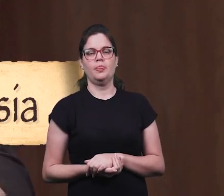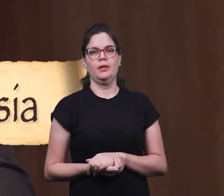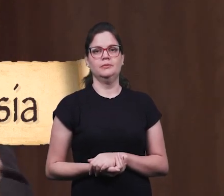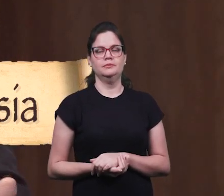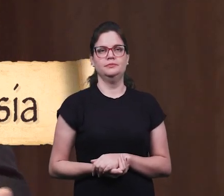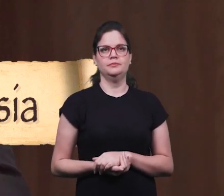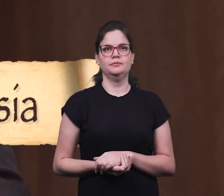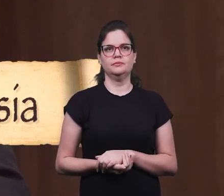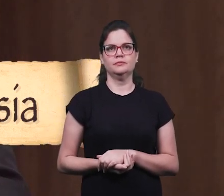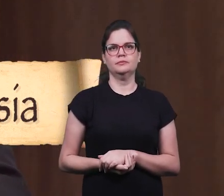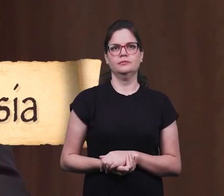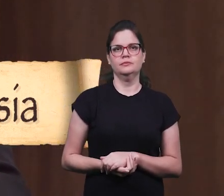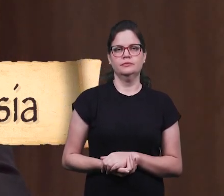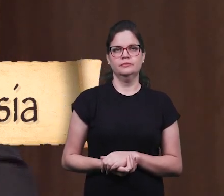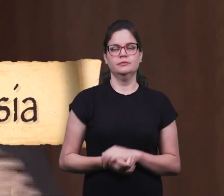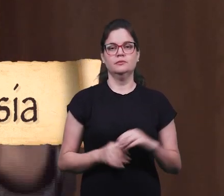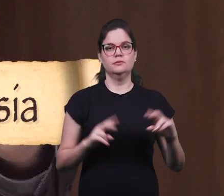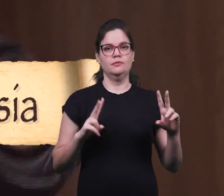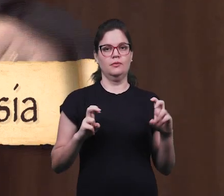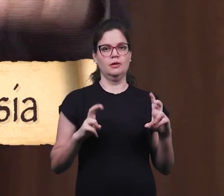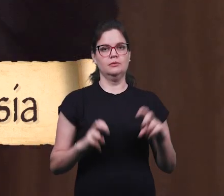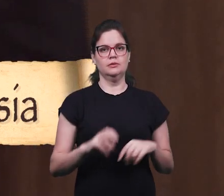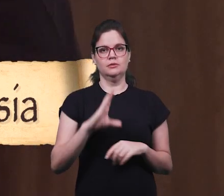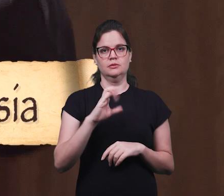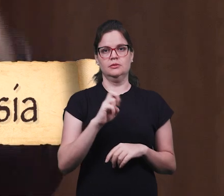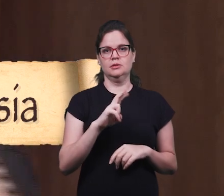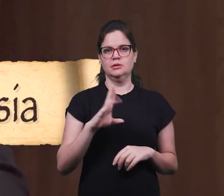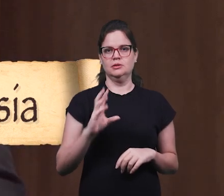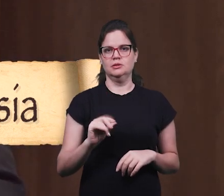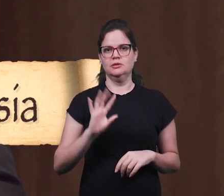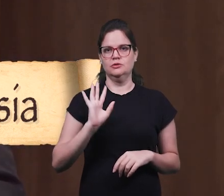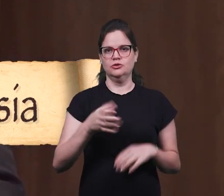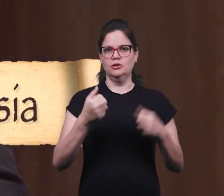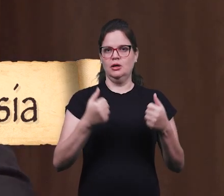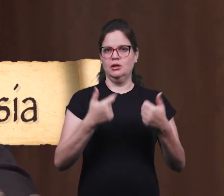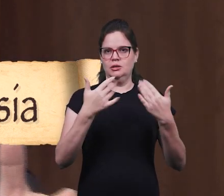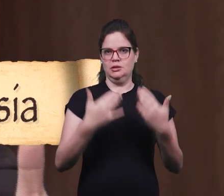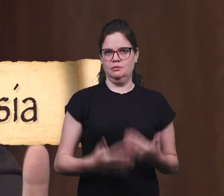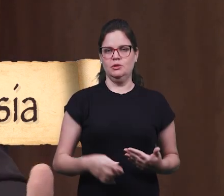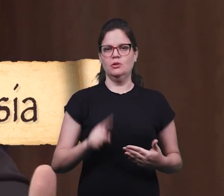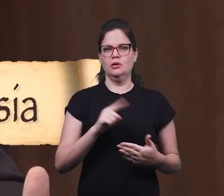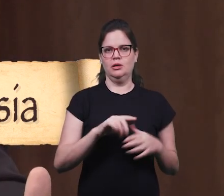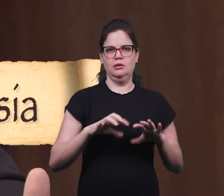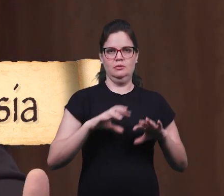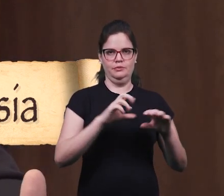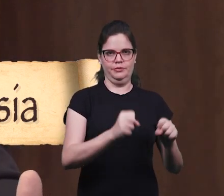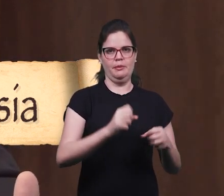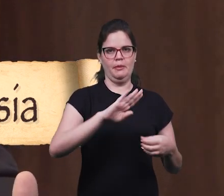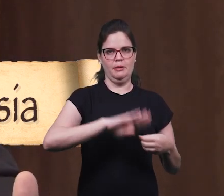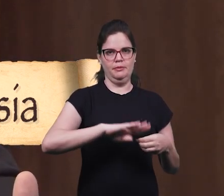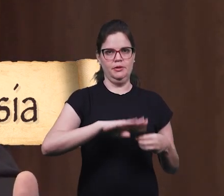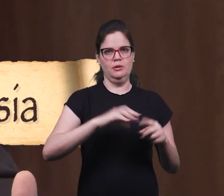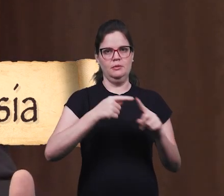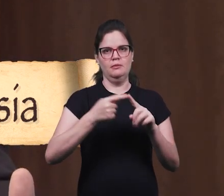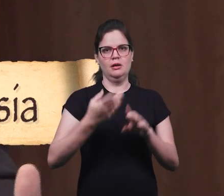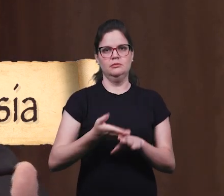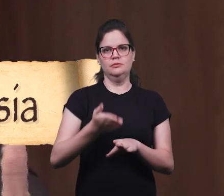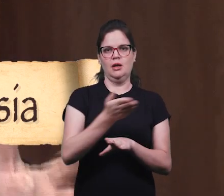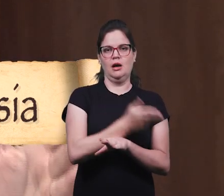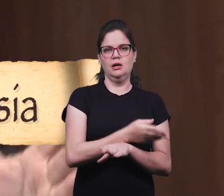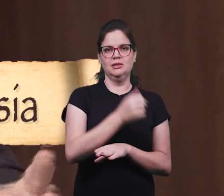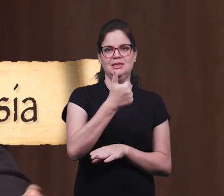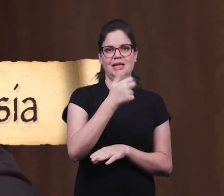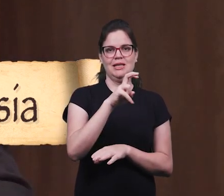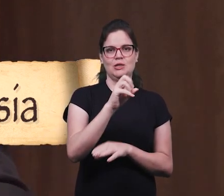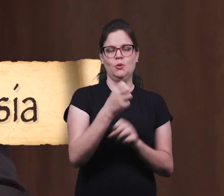Sobre Ciro, nós já falamos aqui, que foi quem conquistou, existiam profecias a respeito de Ciro,